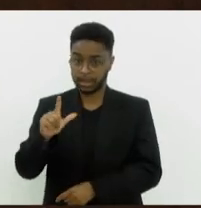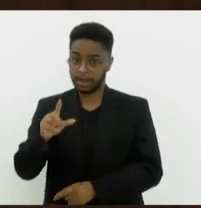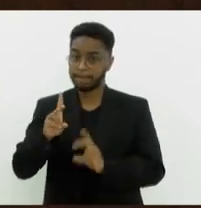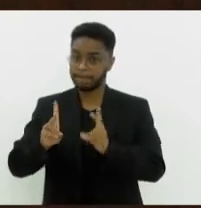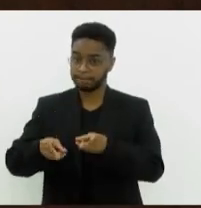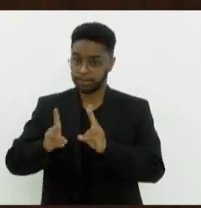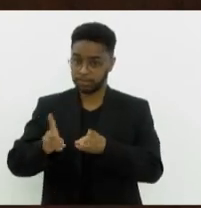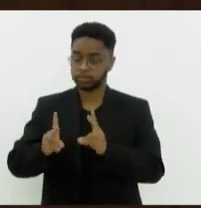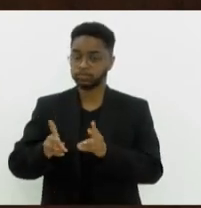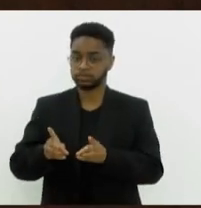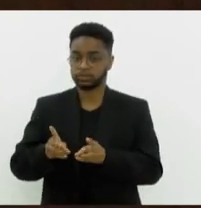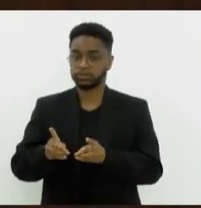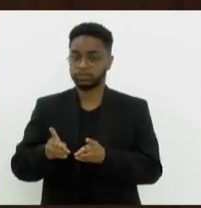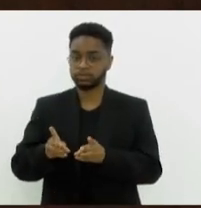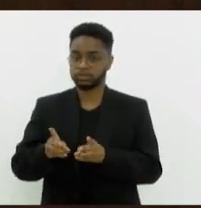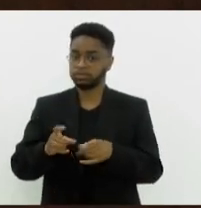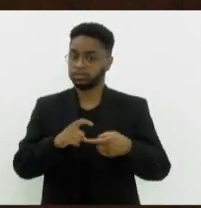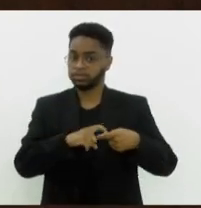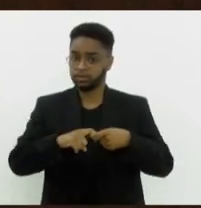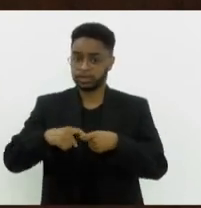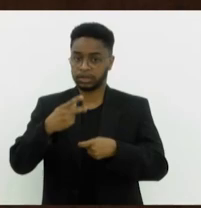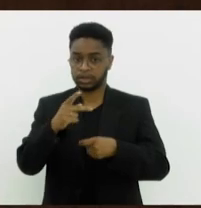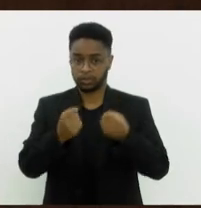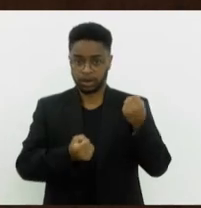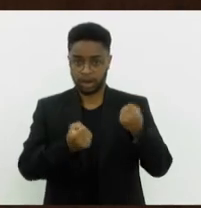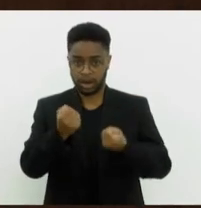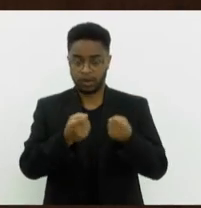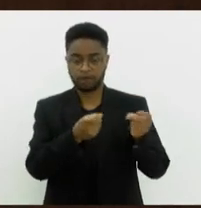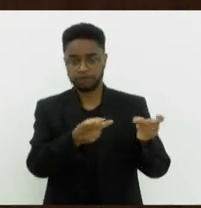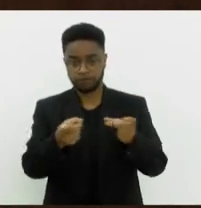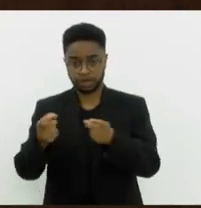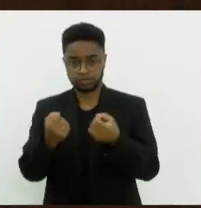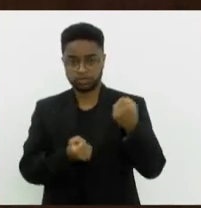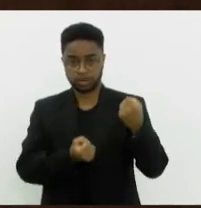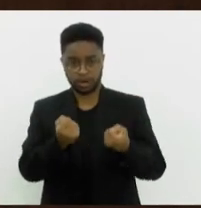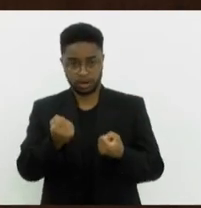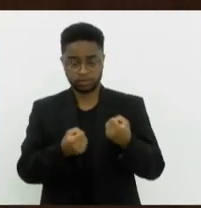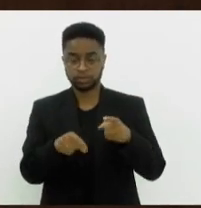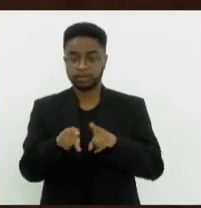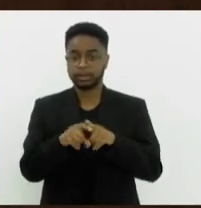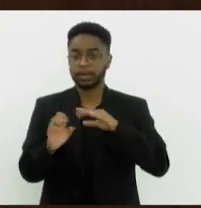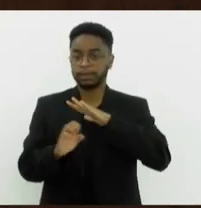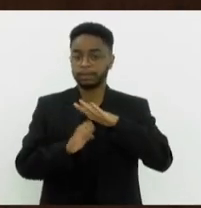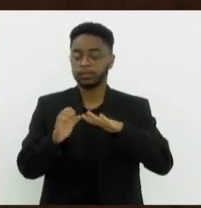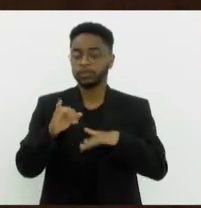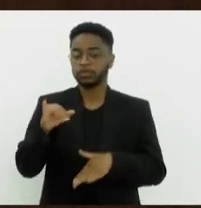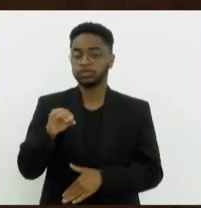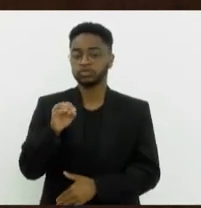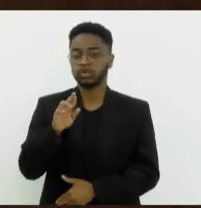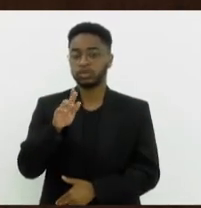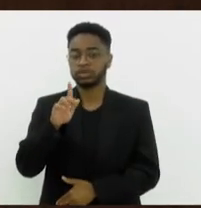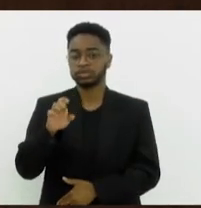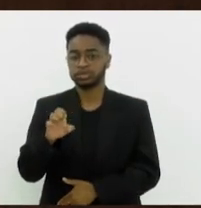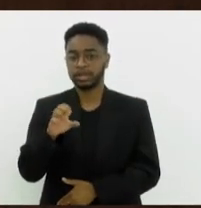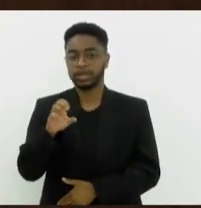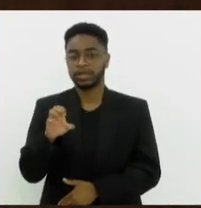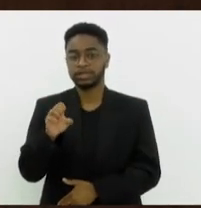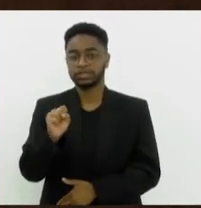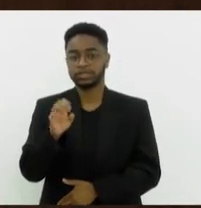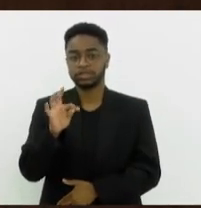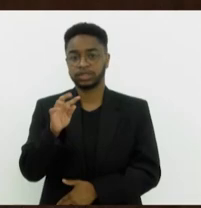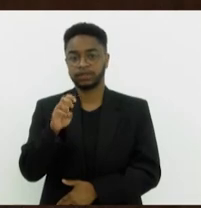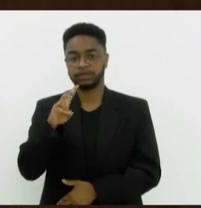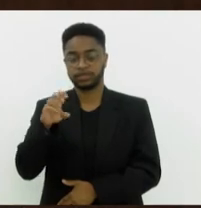Assi Leiloeiro, que reboca teu carro, que mantém teu carro, que leilou teu carro, e a empresa Jorge Esteves, que figura como quadro